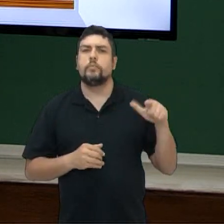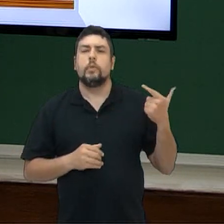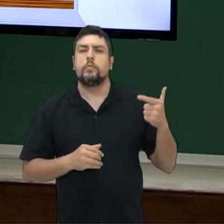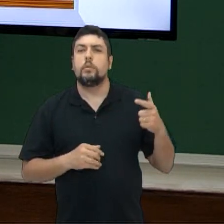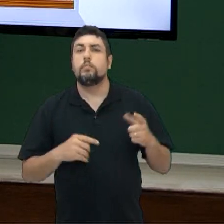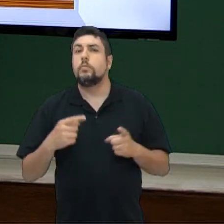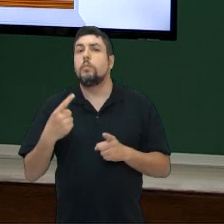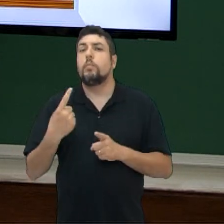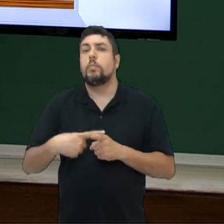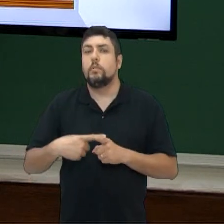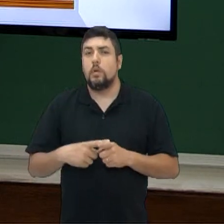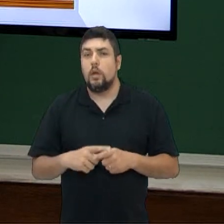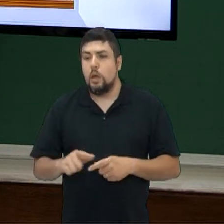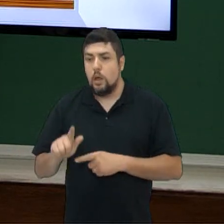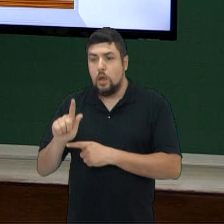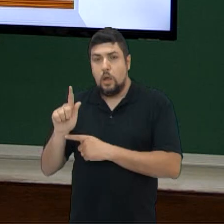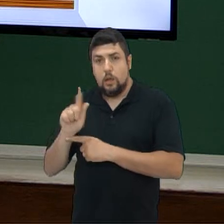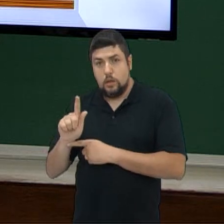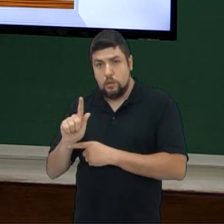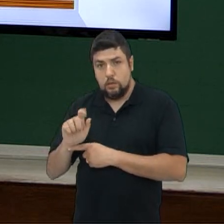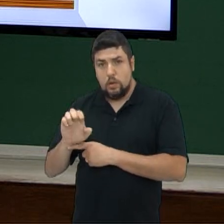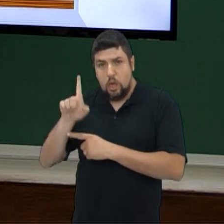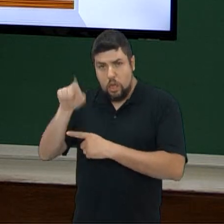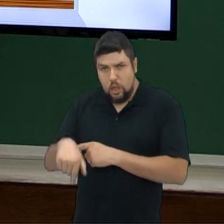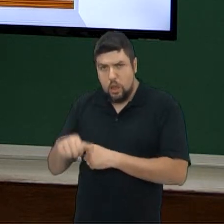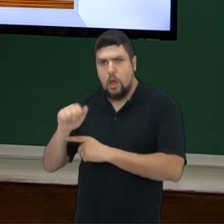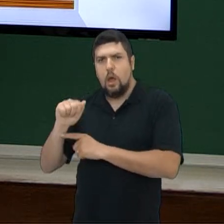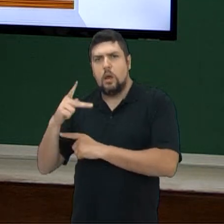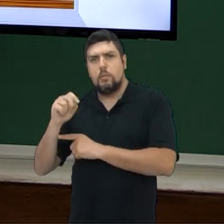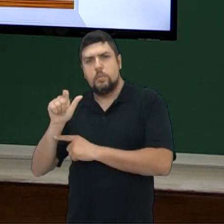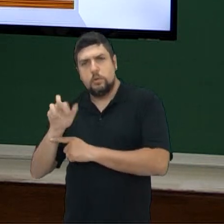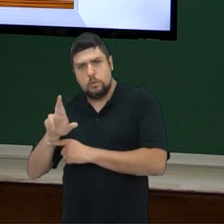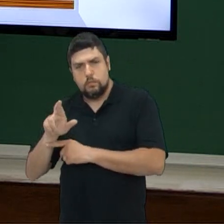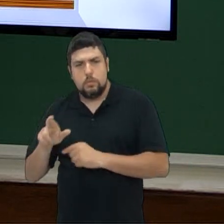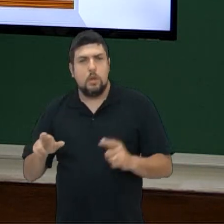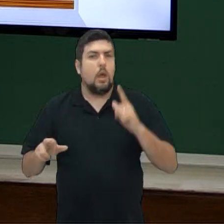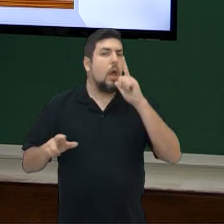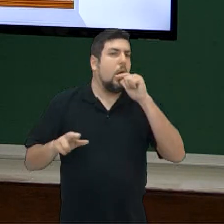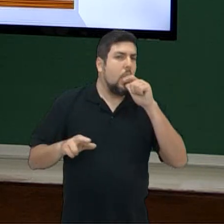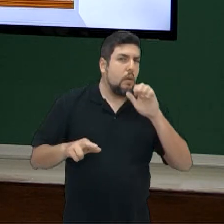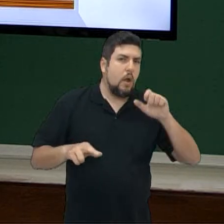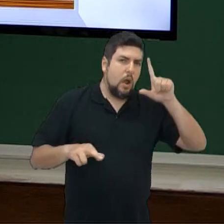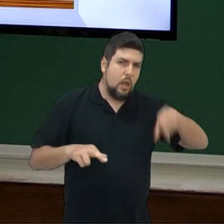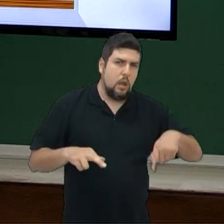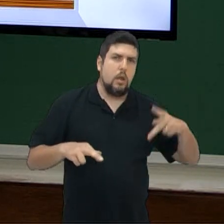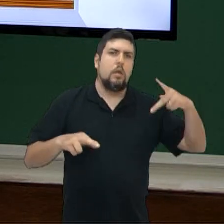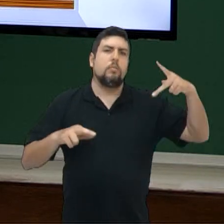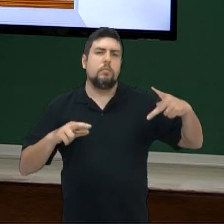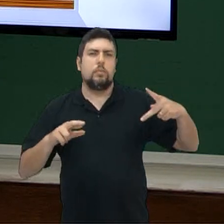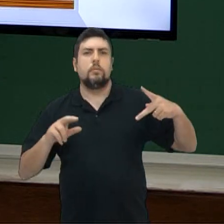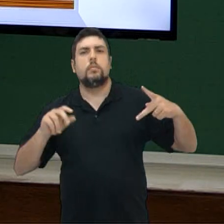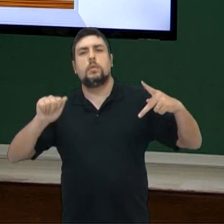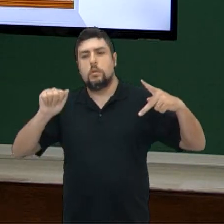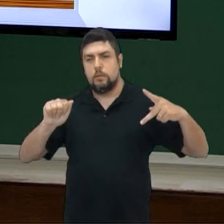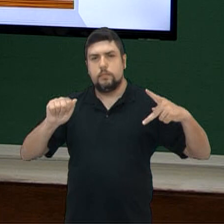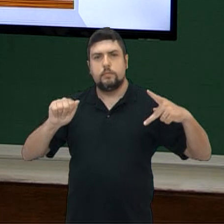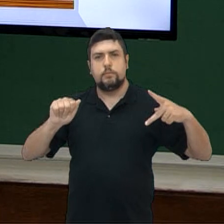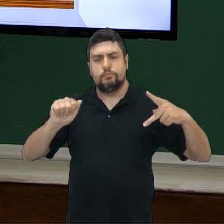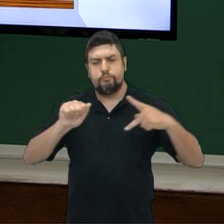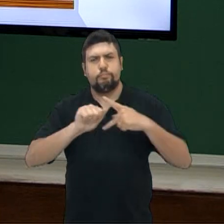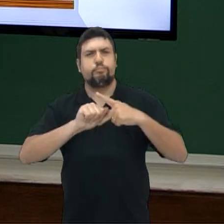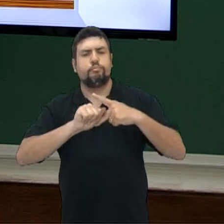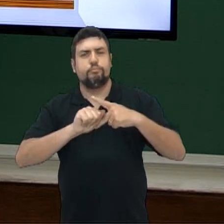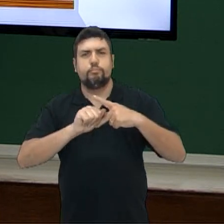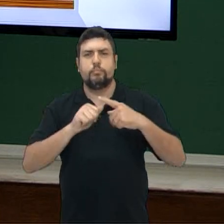gasolina ela é apolar, a água ela é polar. Beleza? Então, só para ilustrar